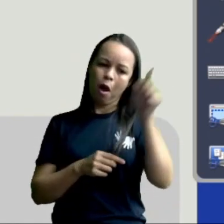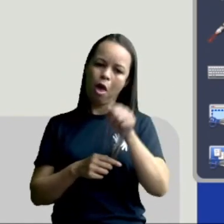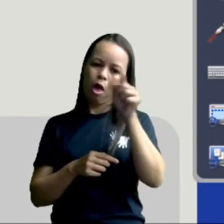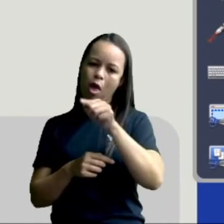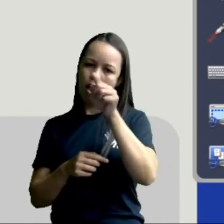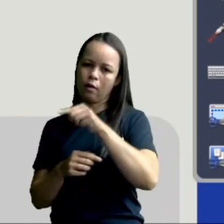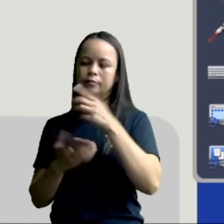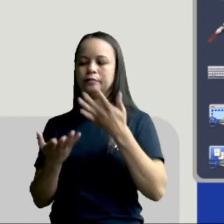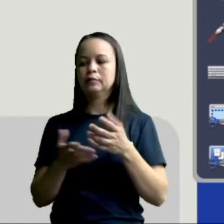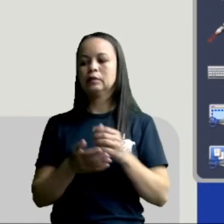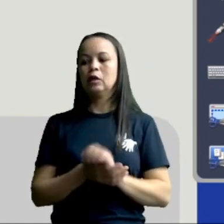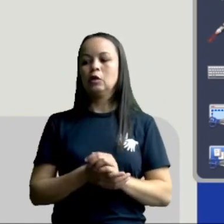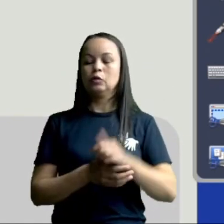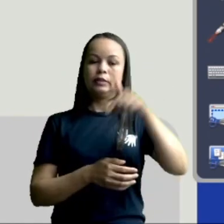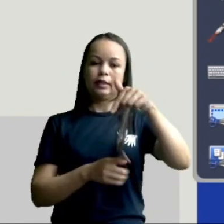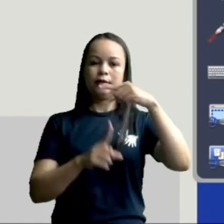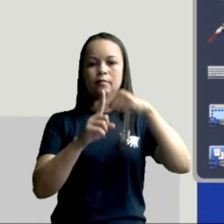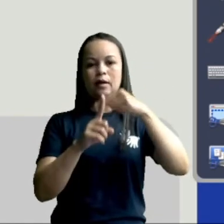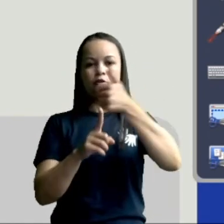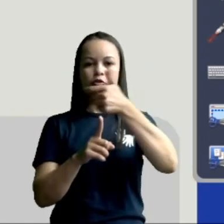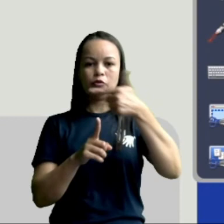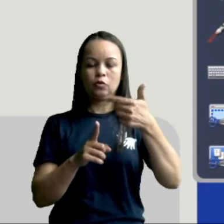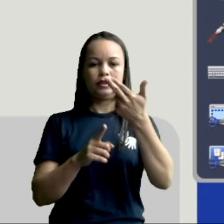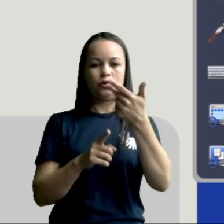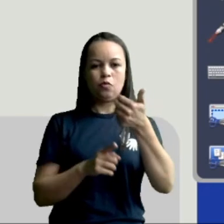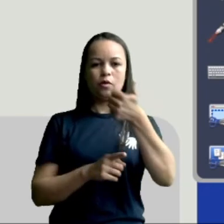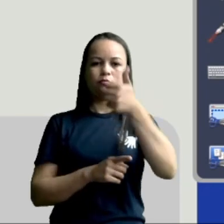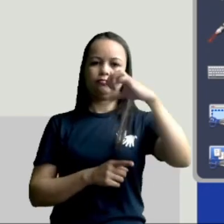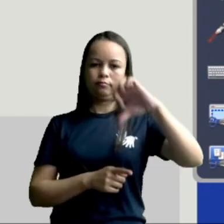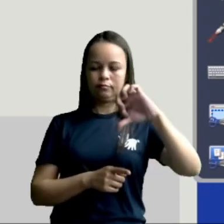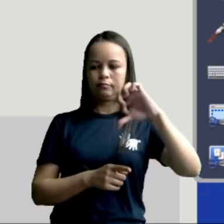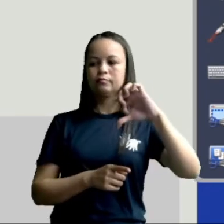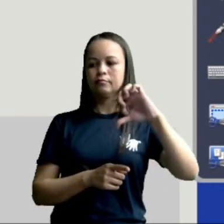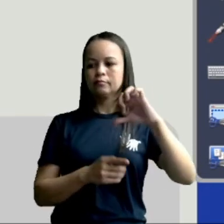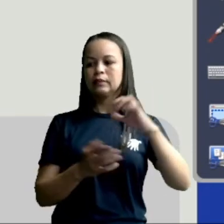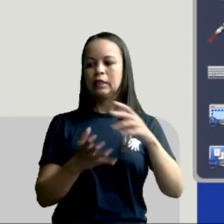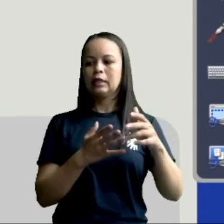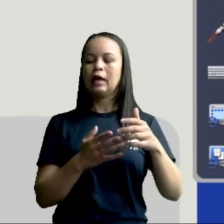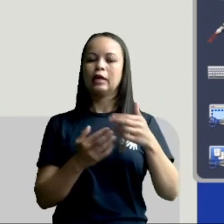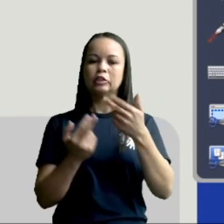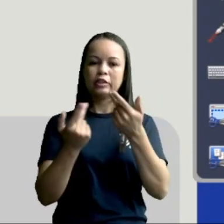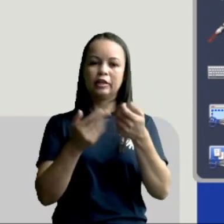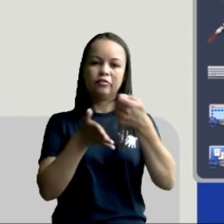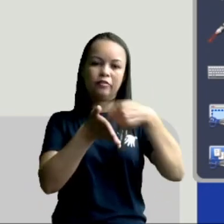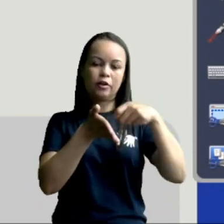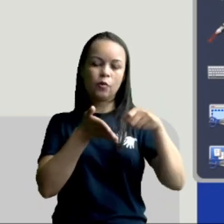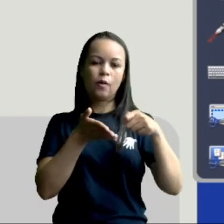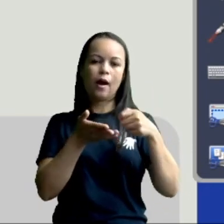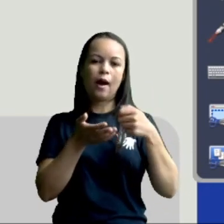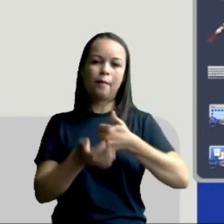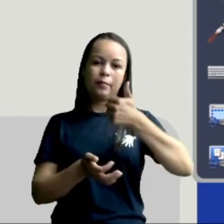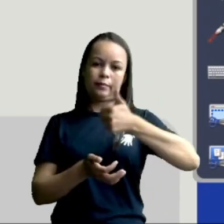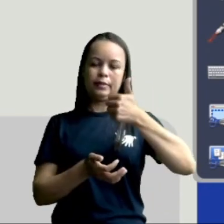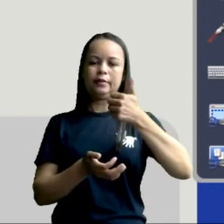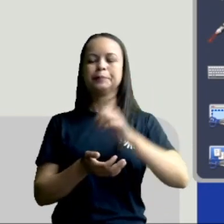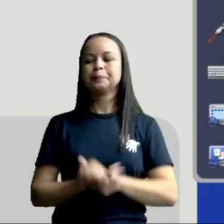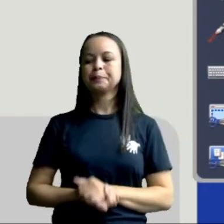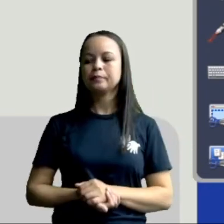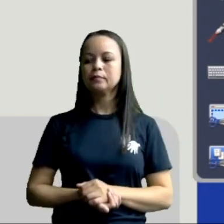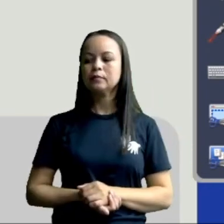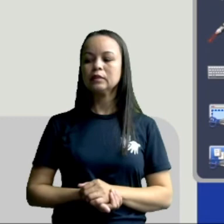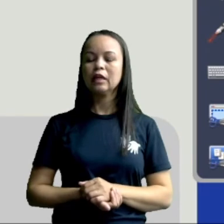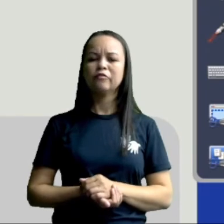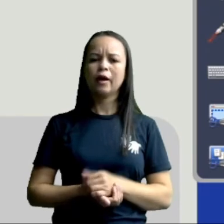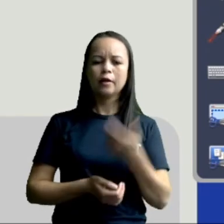caso, 7 mais 12 é igual a 19. Aqui a gente escreveu a primeira igualdade. E a gente vai repetir